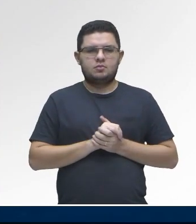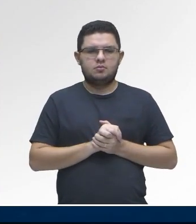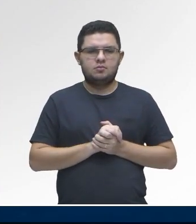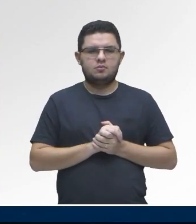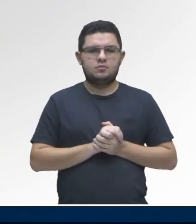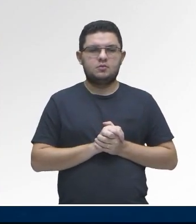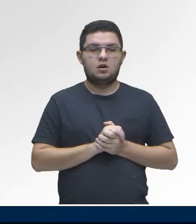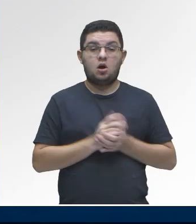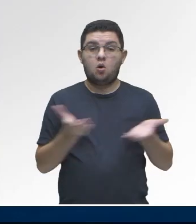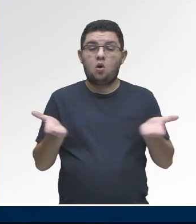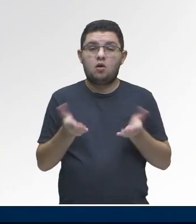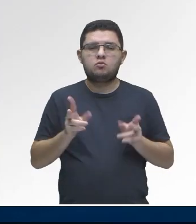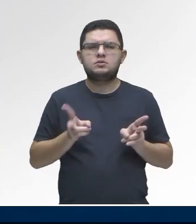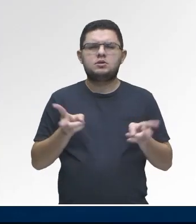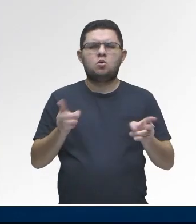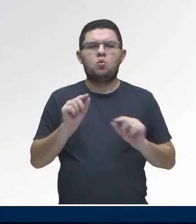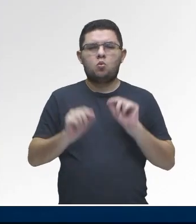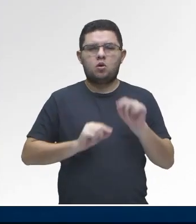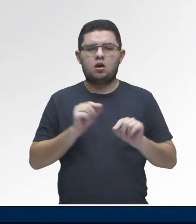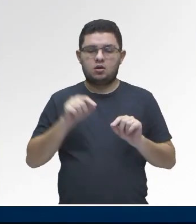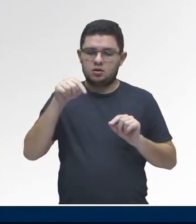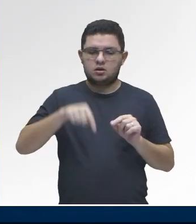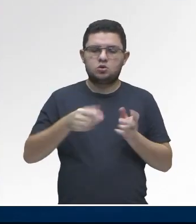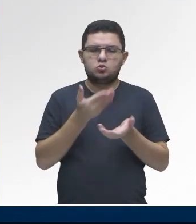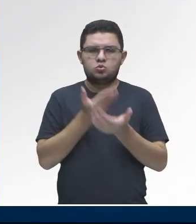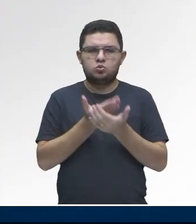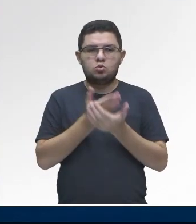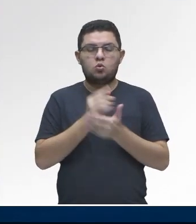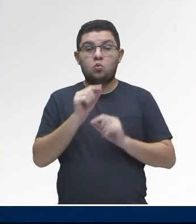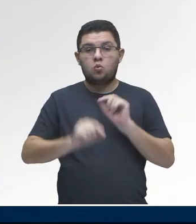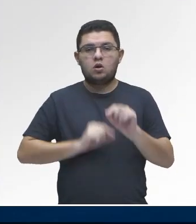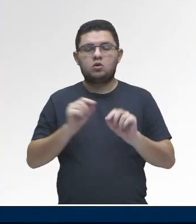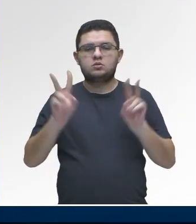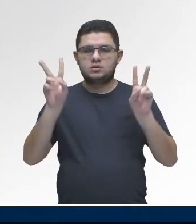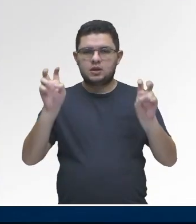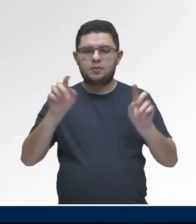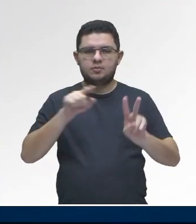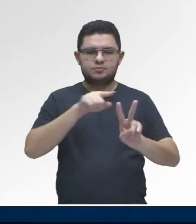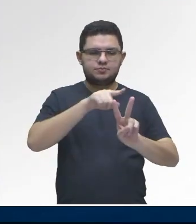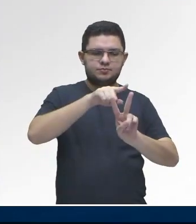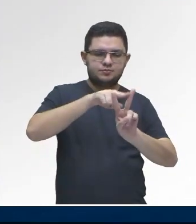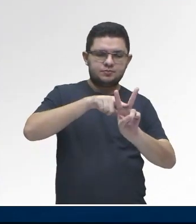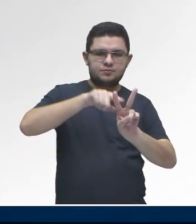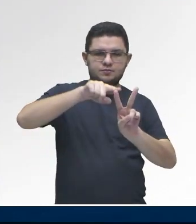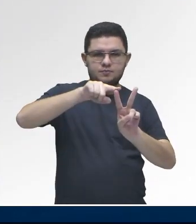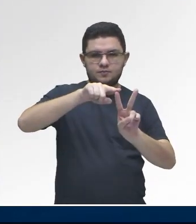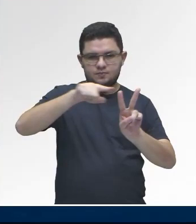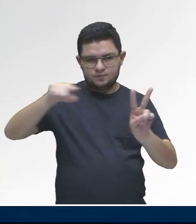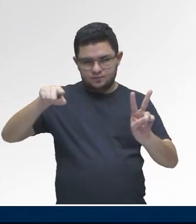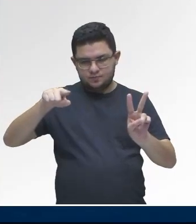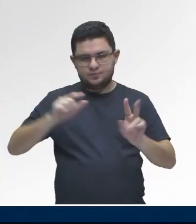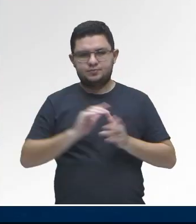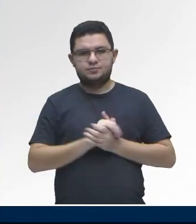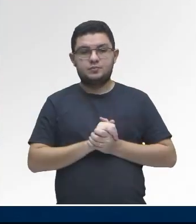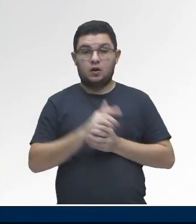continuidade às nossas aulas, trabalhando sobre a radiciação. Então vamos lá, observem.